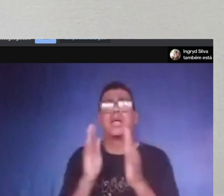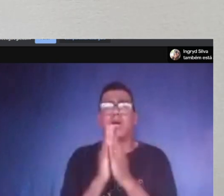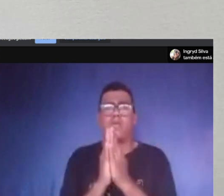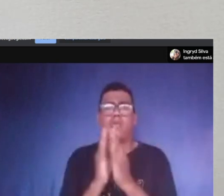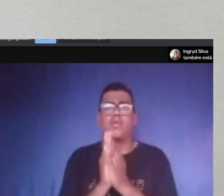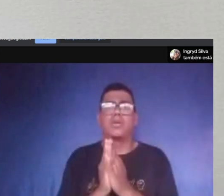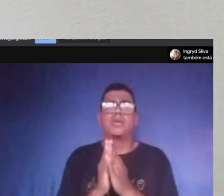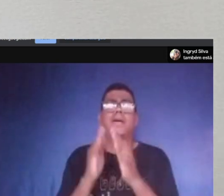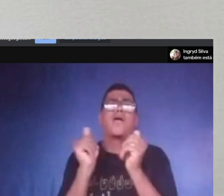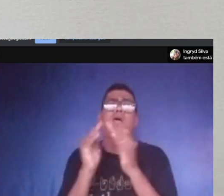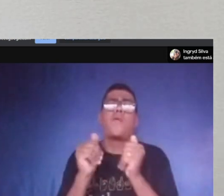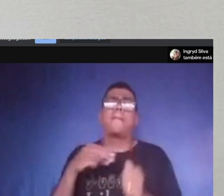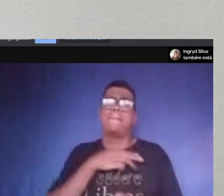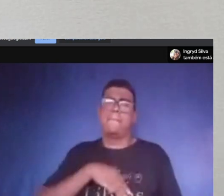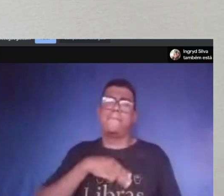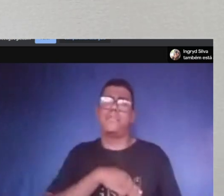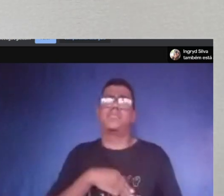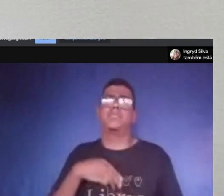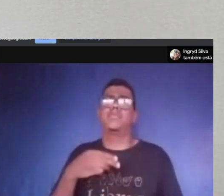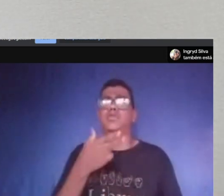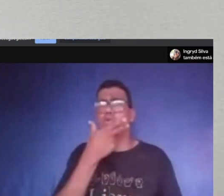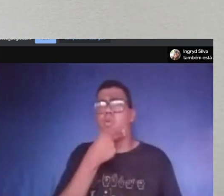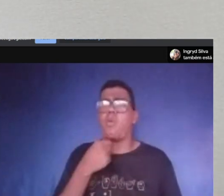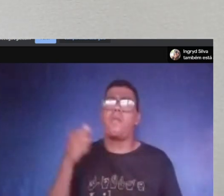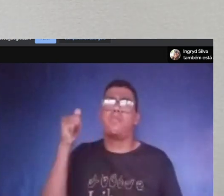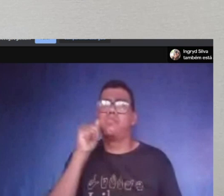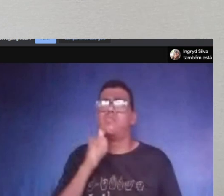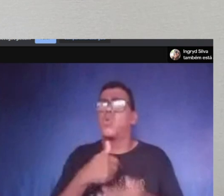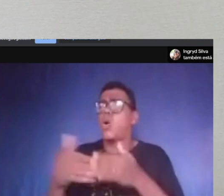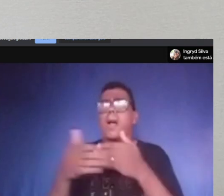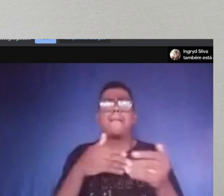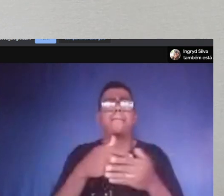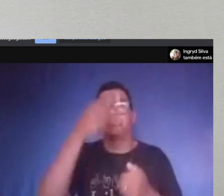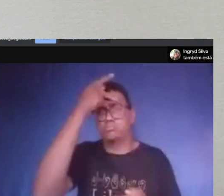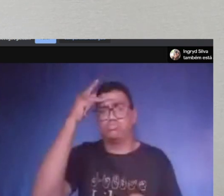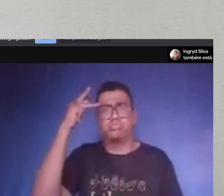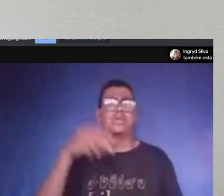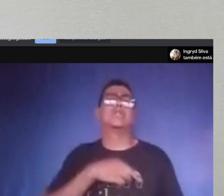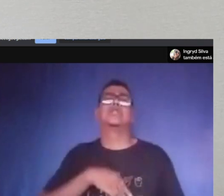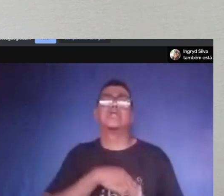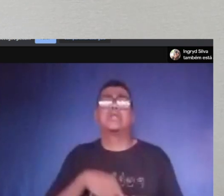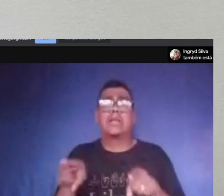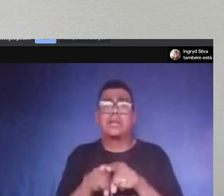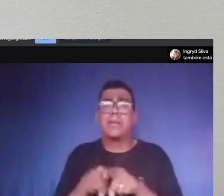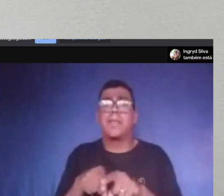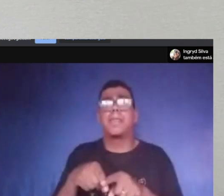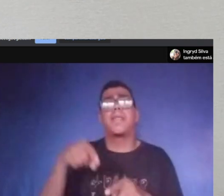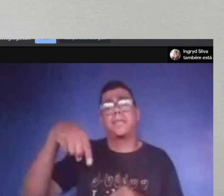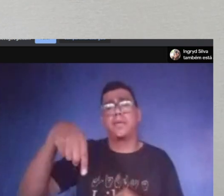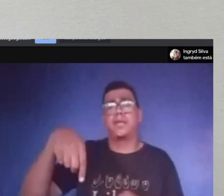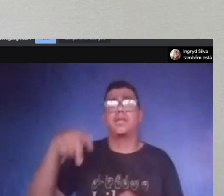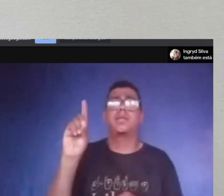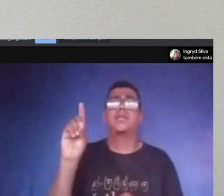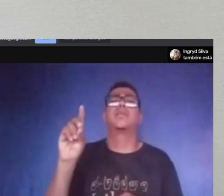as nossas vidas e para os dias de hoje, queridos. Vamos orar nesse momento. Eu vou convidar você a baixar sua cabeça na